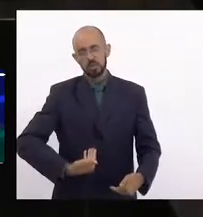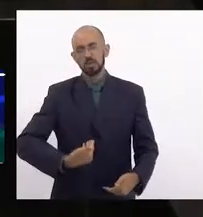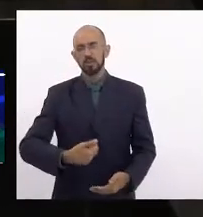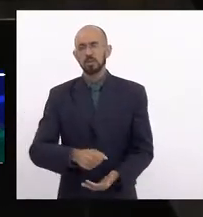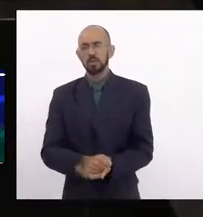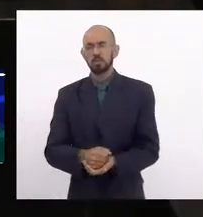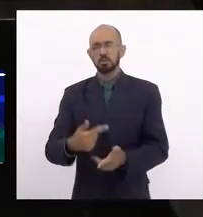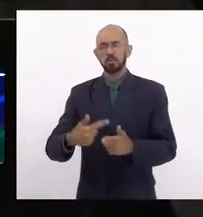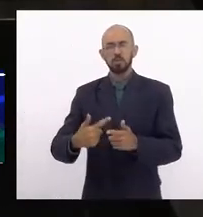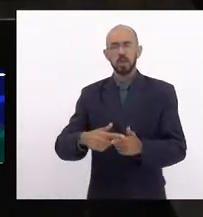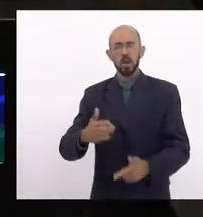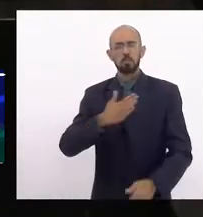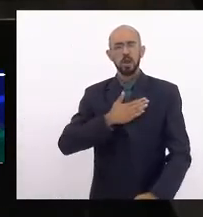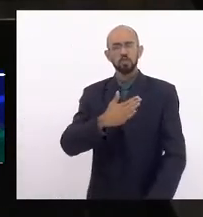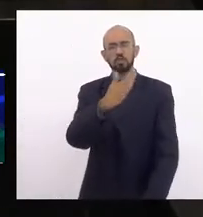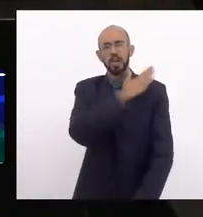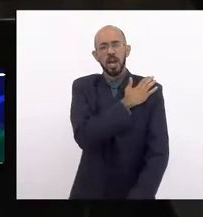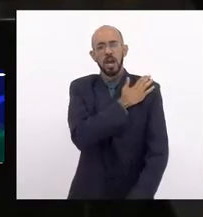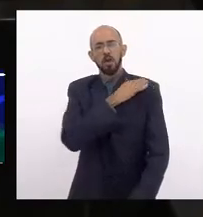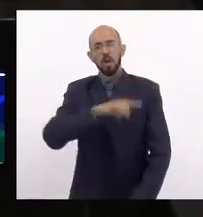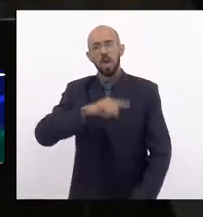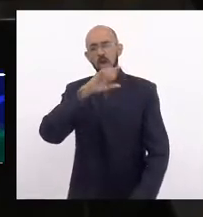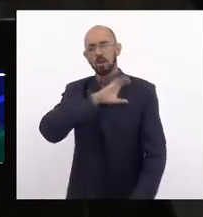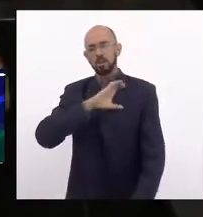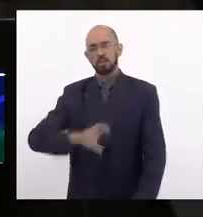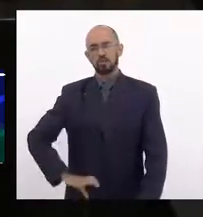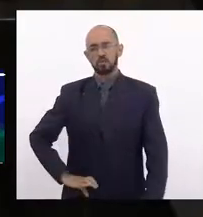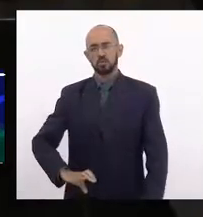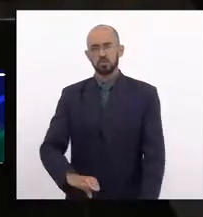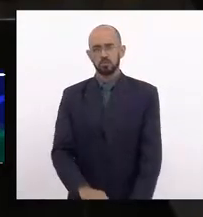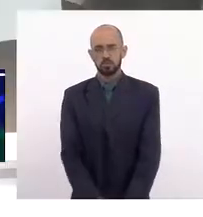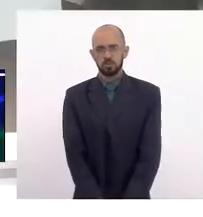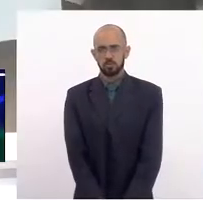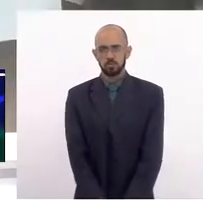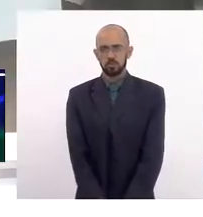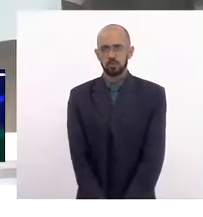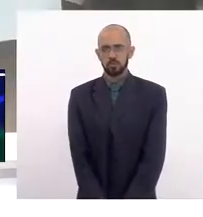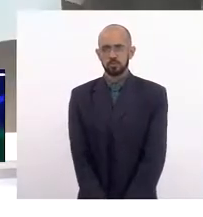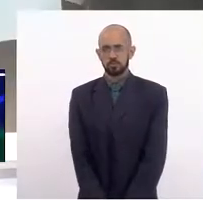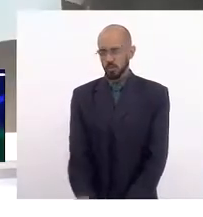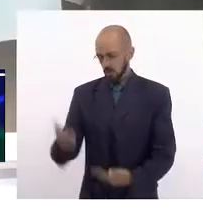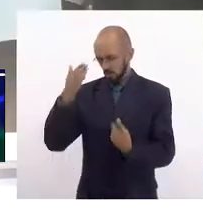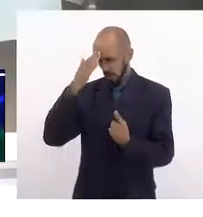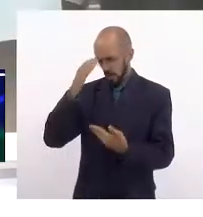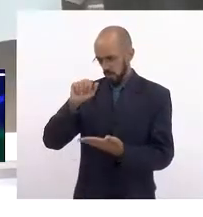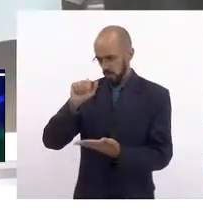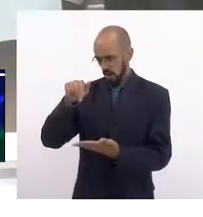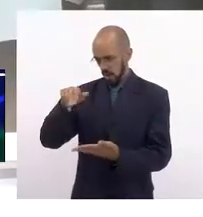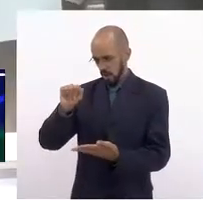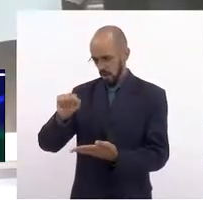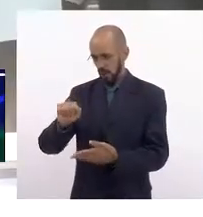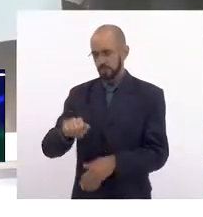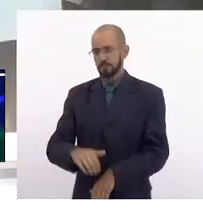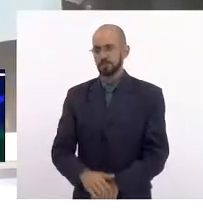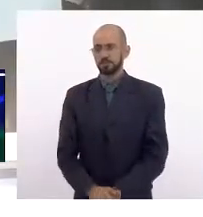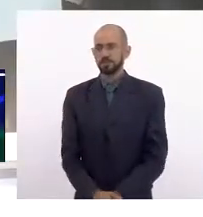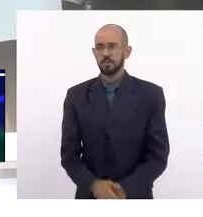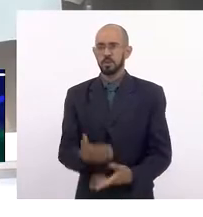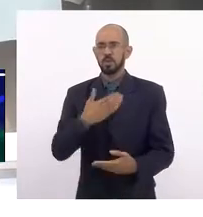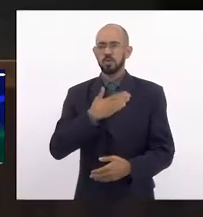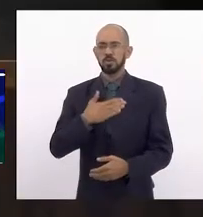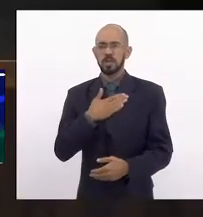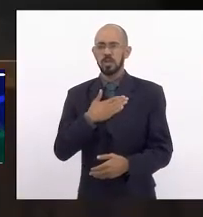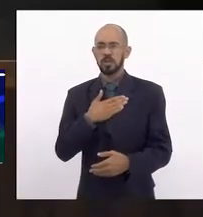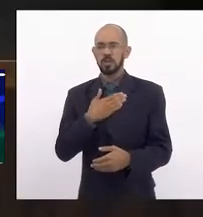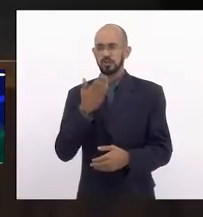o meu general é Cristo e é obrigada a deputada Alana Passos eu gostaria de fazer